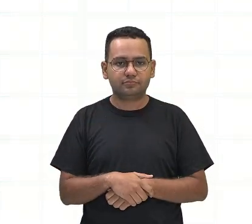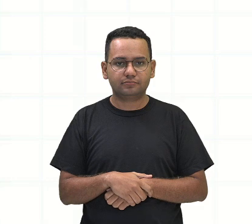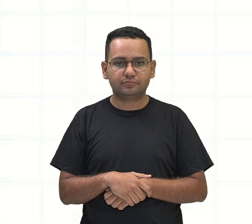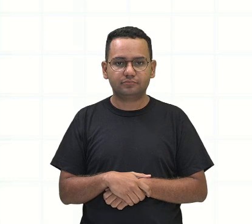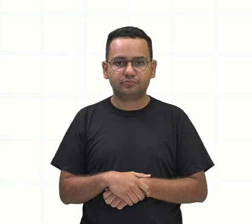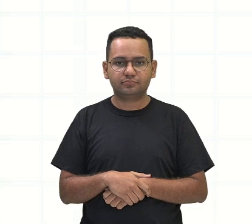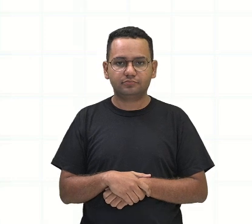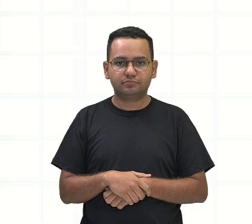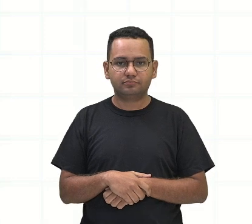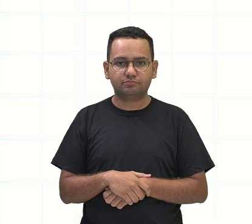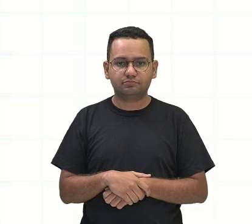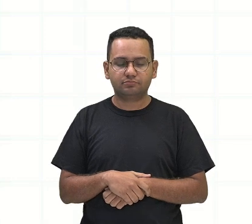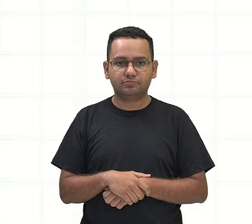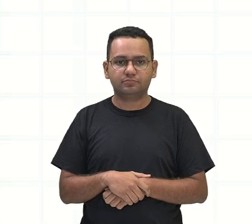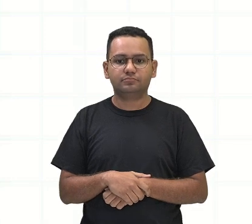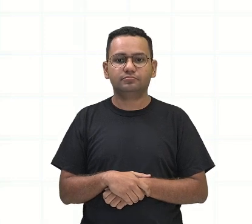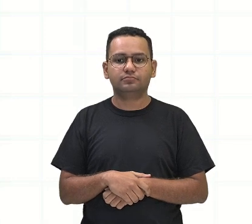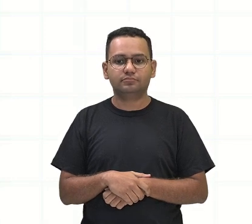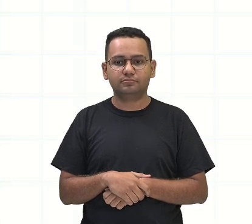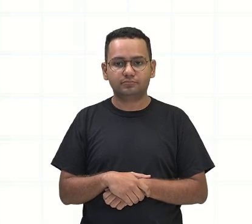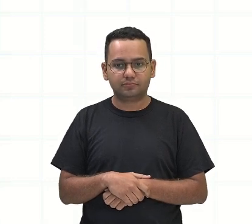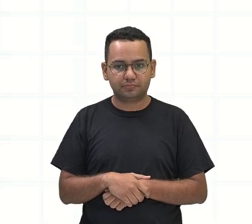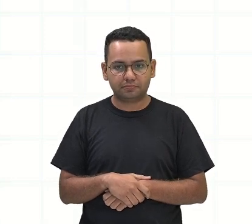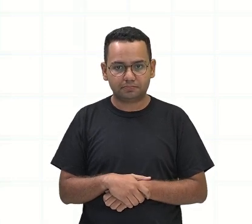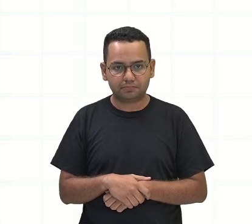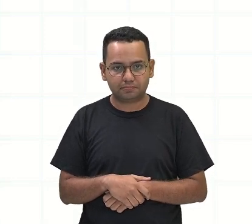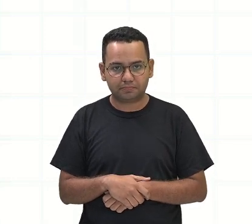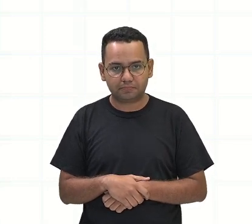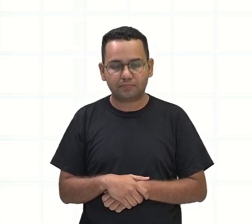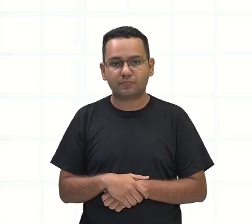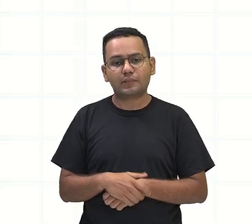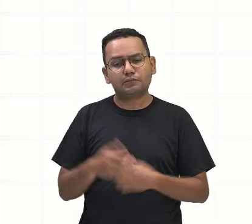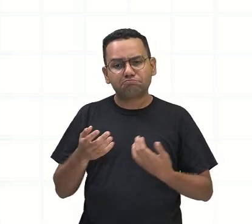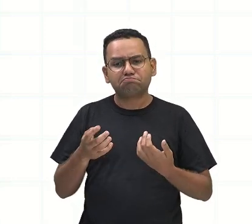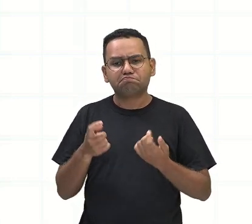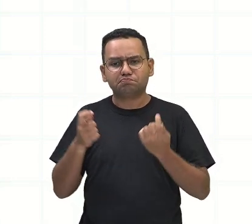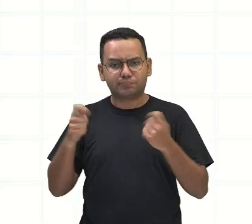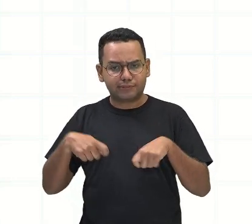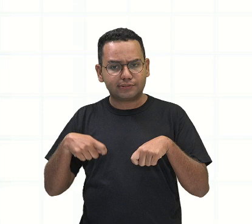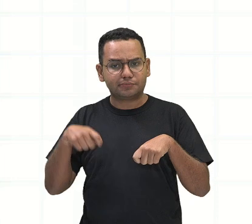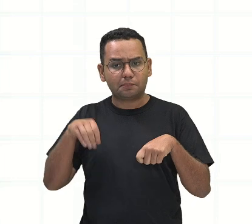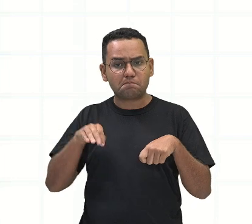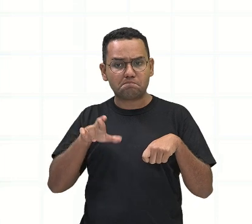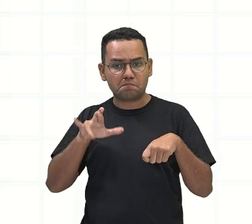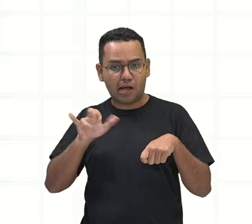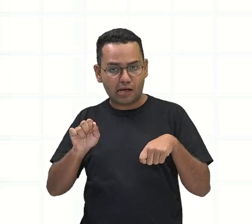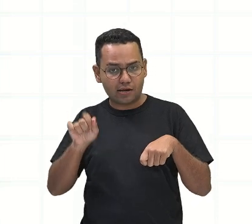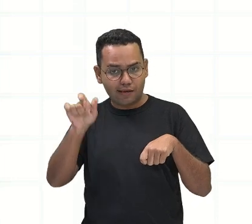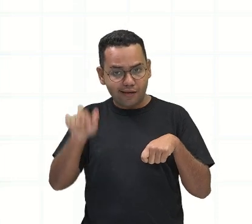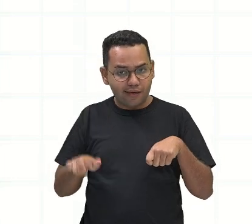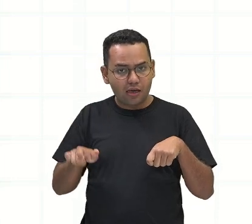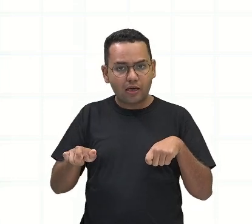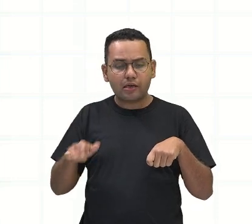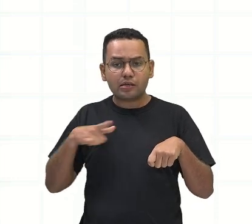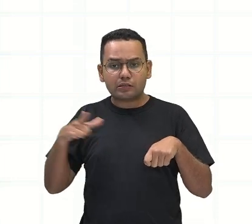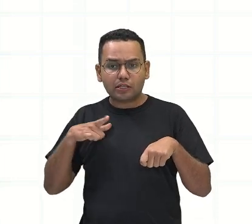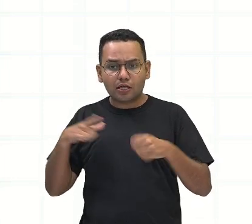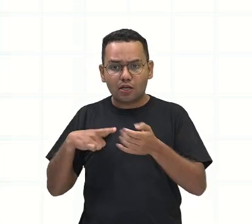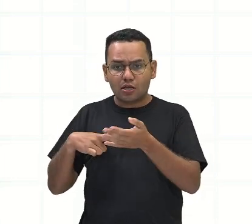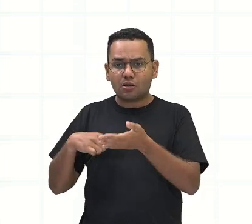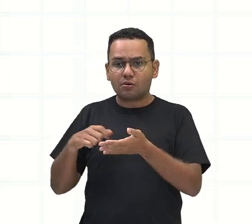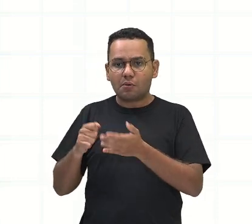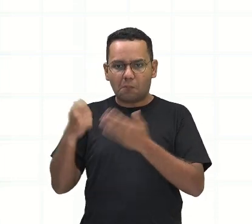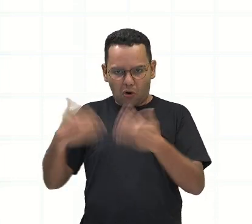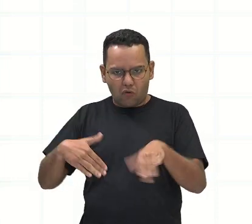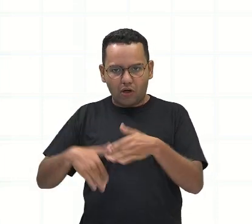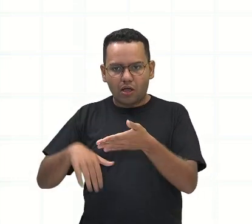a prova, tá? É possível que Maria tenha feito a prova.